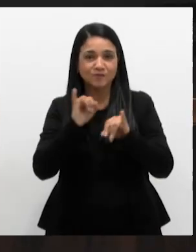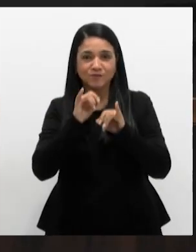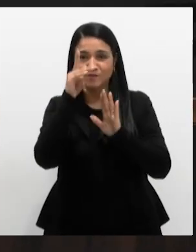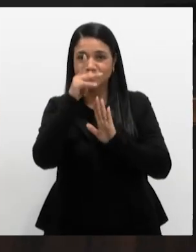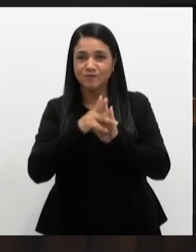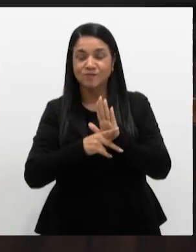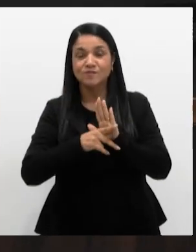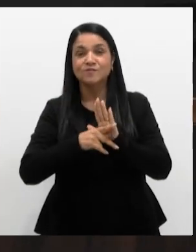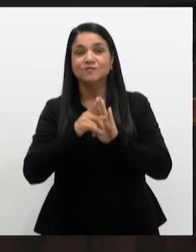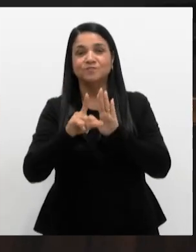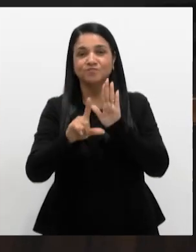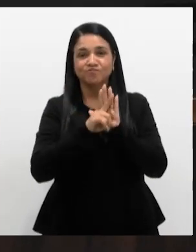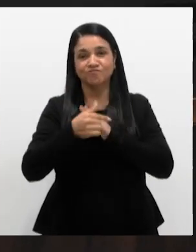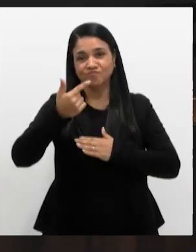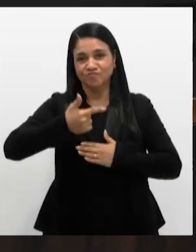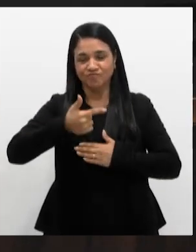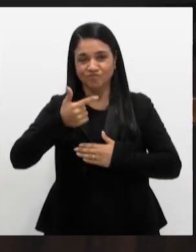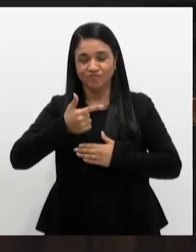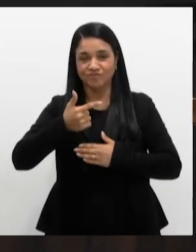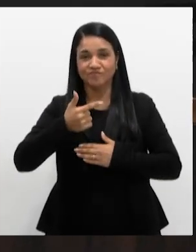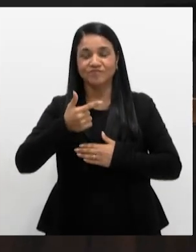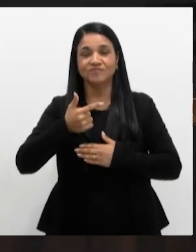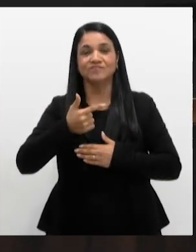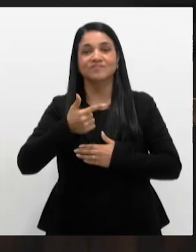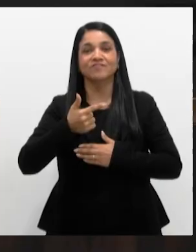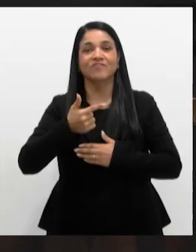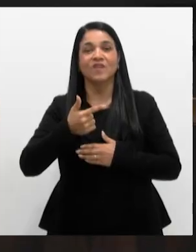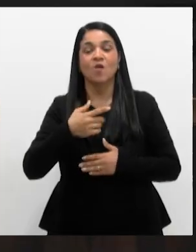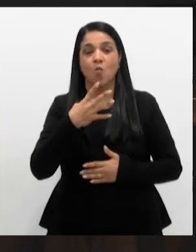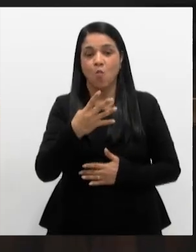segunda discussão, redação do vencido, projeto de lei número